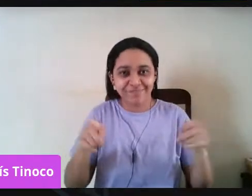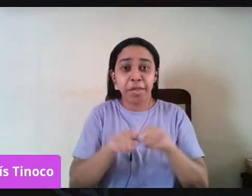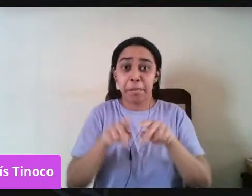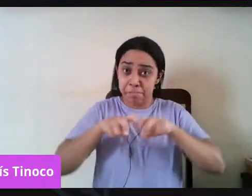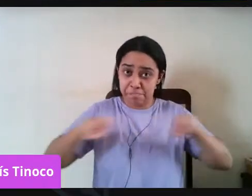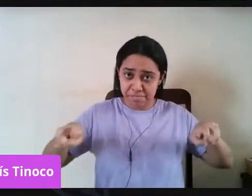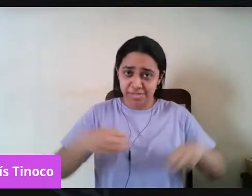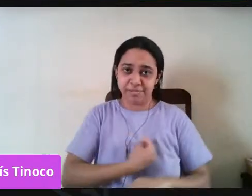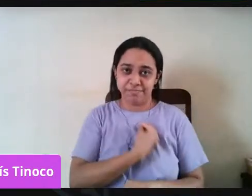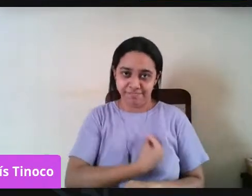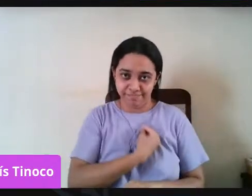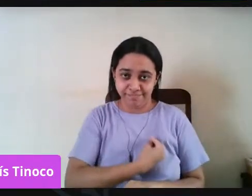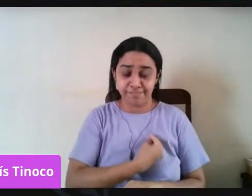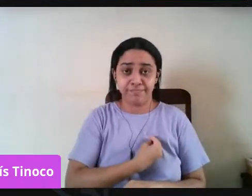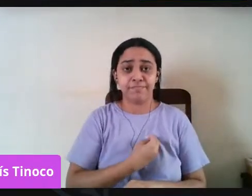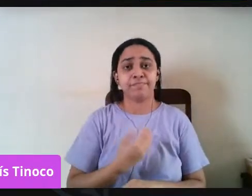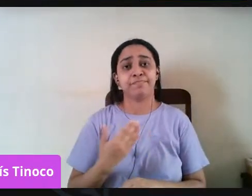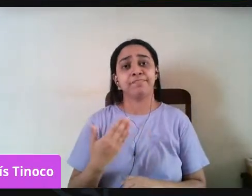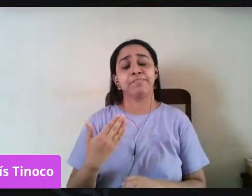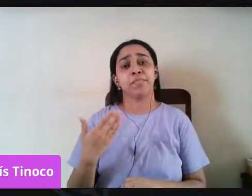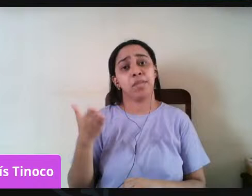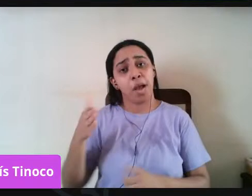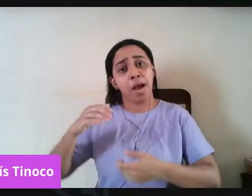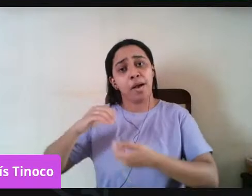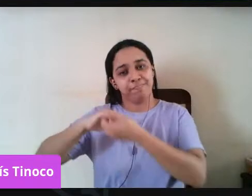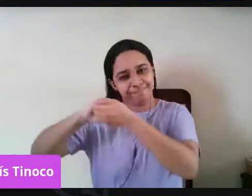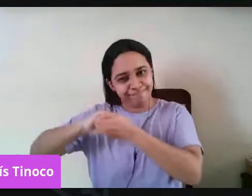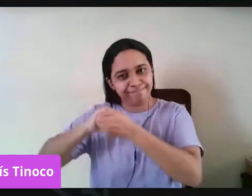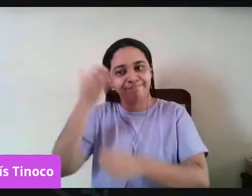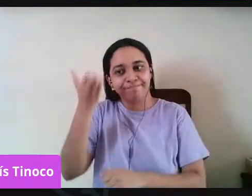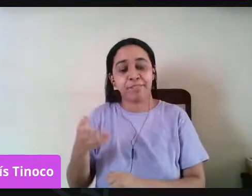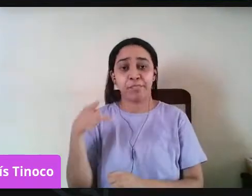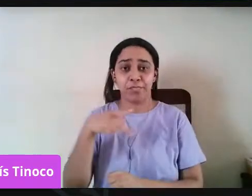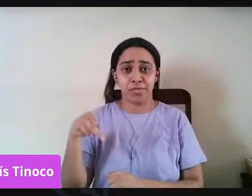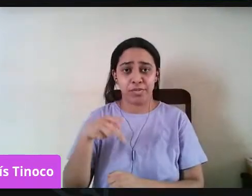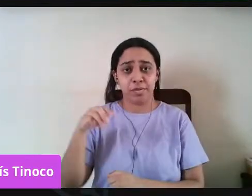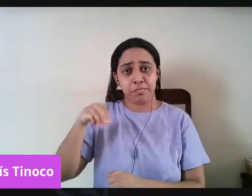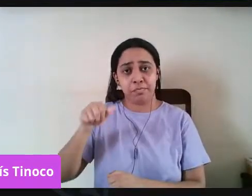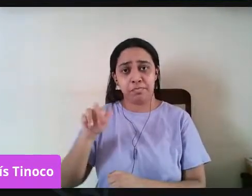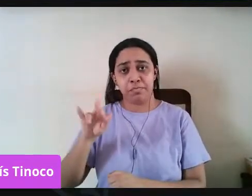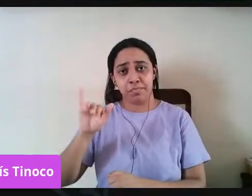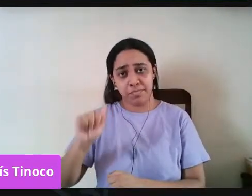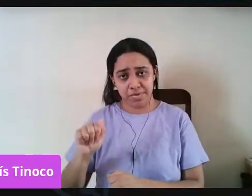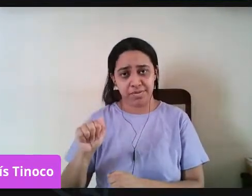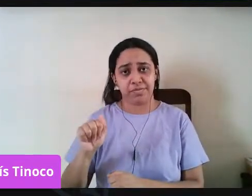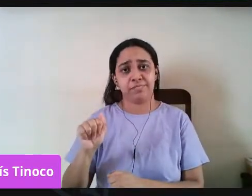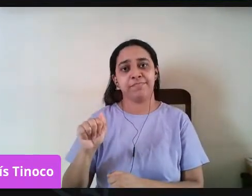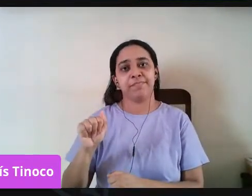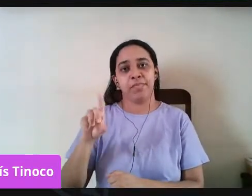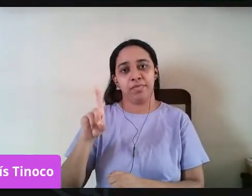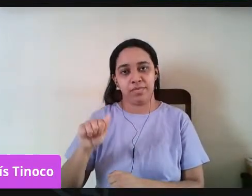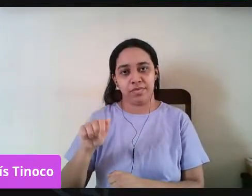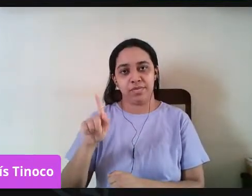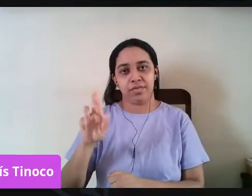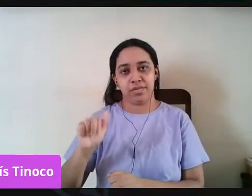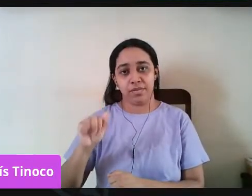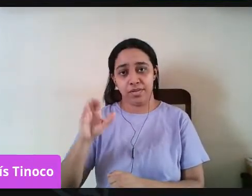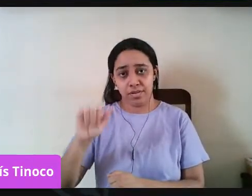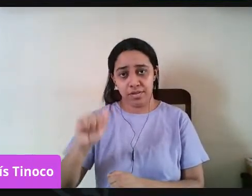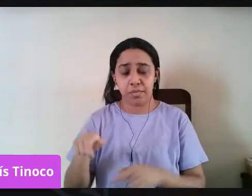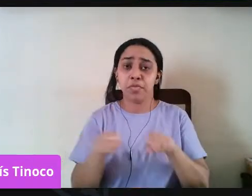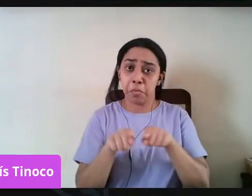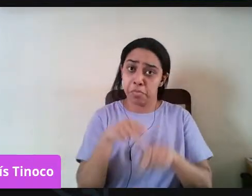presente, a professora Maria da Graça, e também eu saúdo a todos, a professora também, a